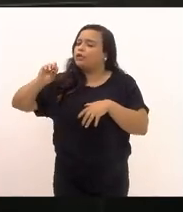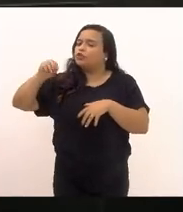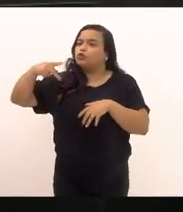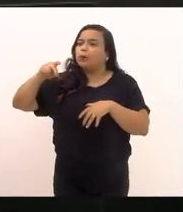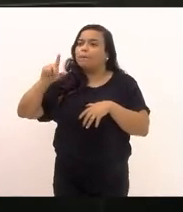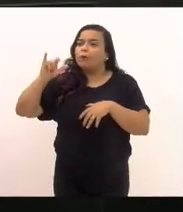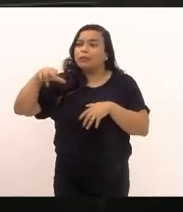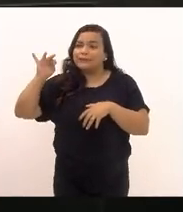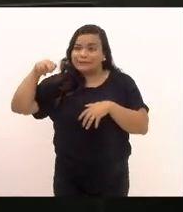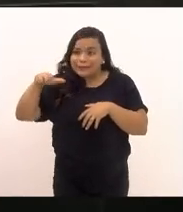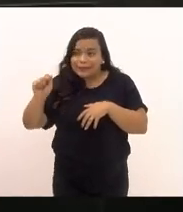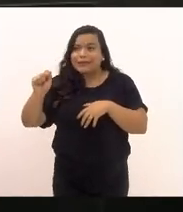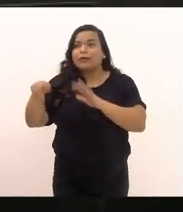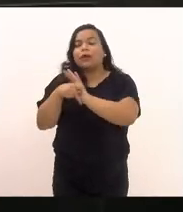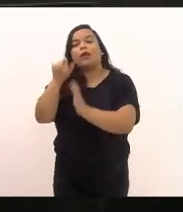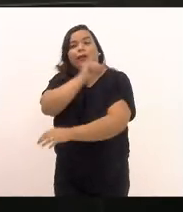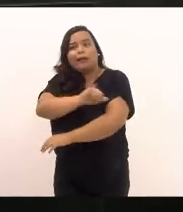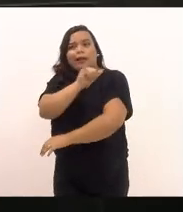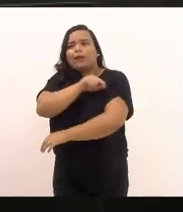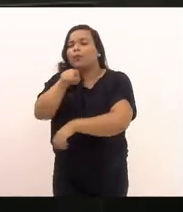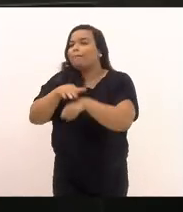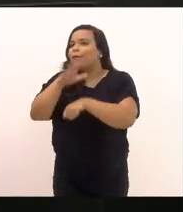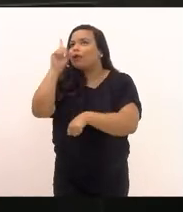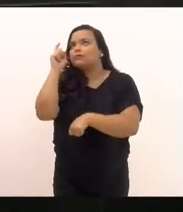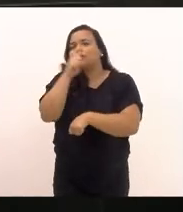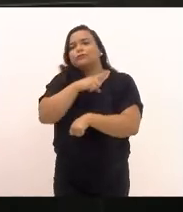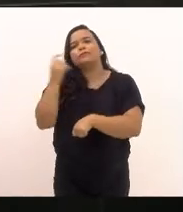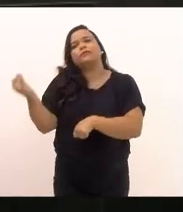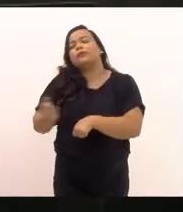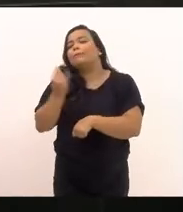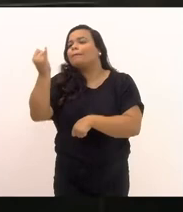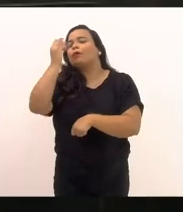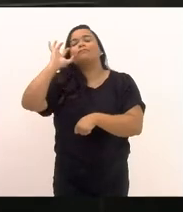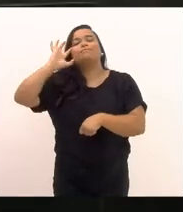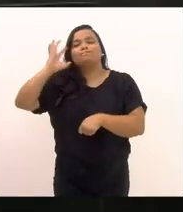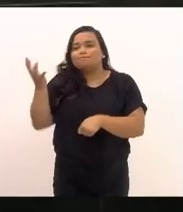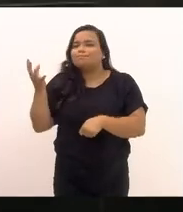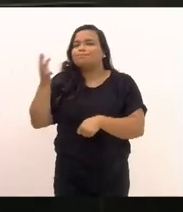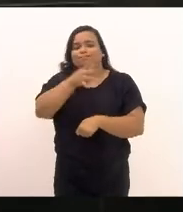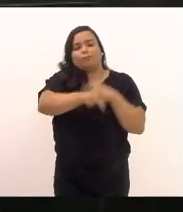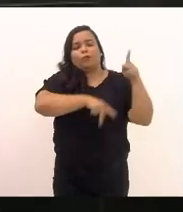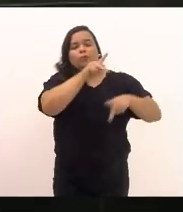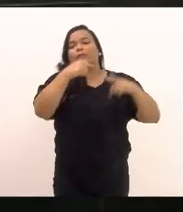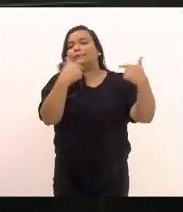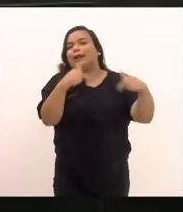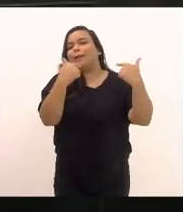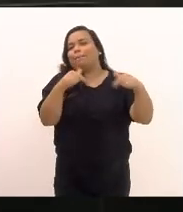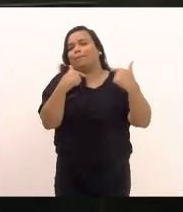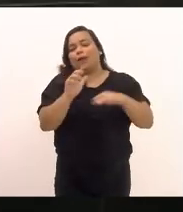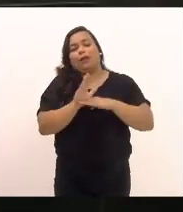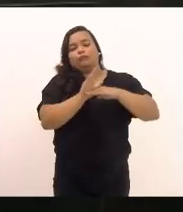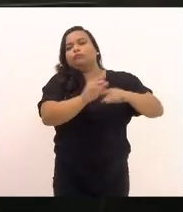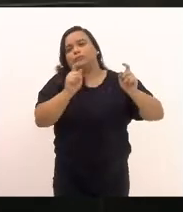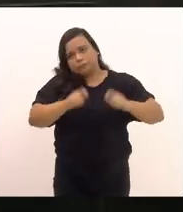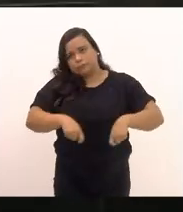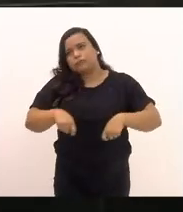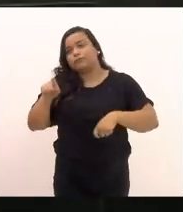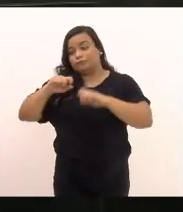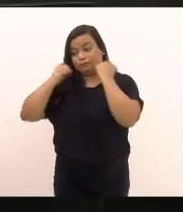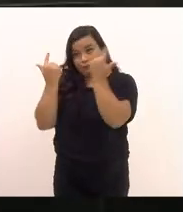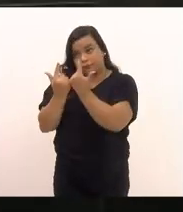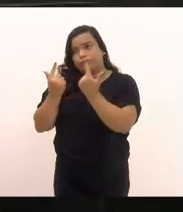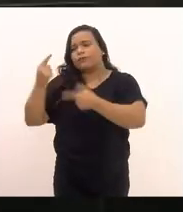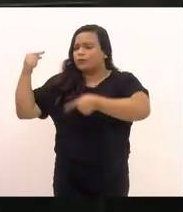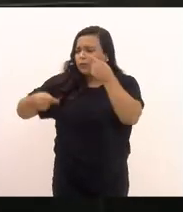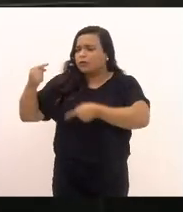na qualidade de vida da população trabalhadora, e é preciso, portanto, que a Assembleia Legislativa, que já debate esse tema, possa, com